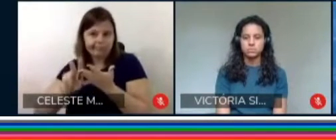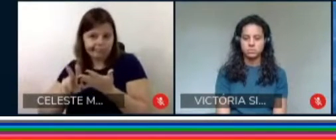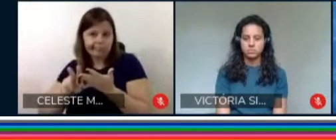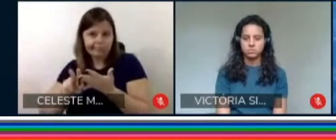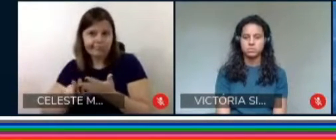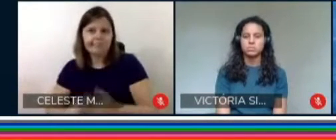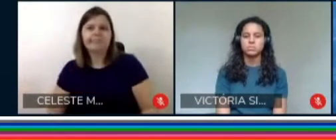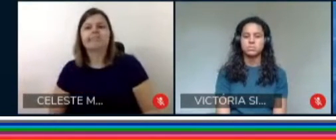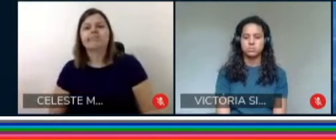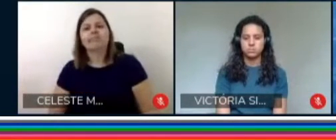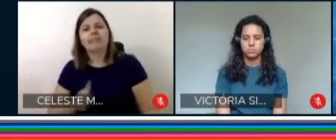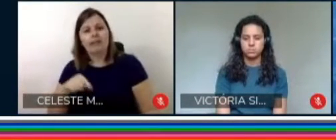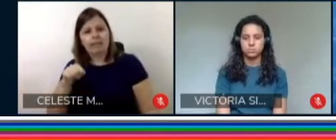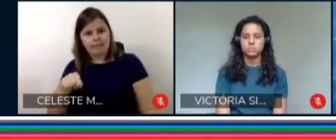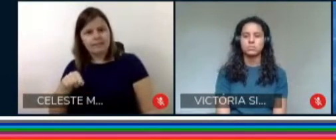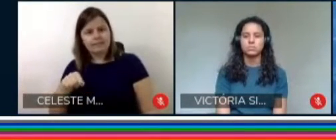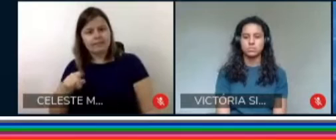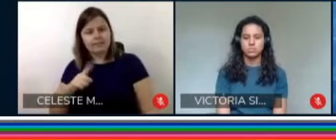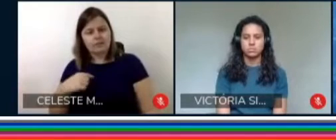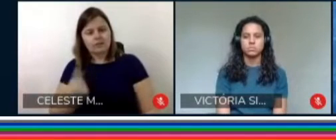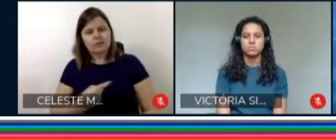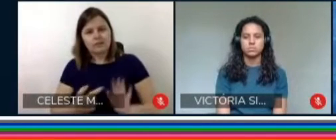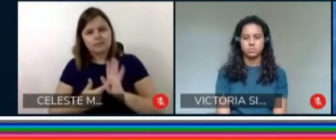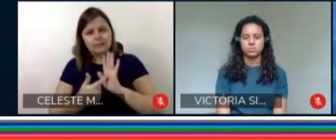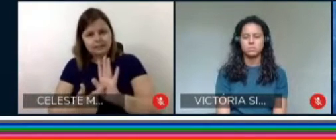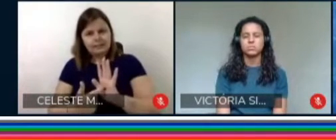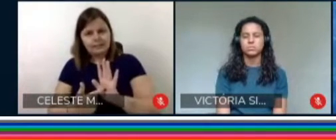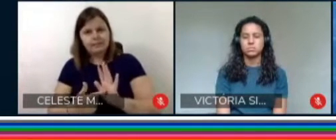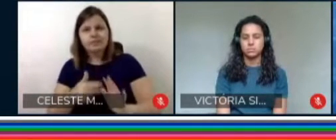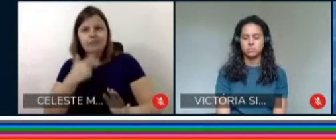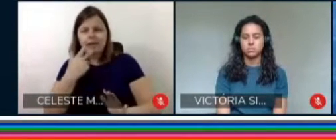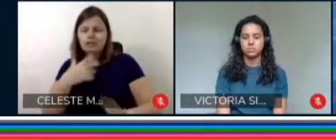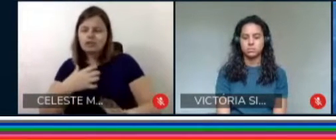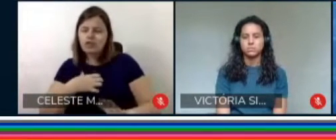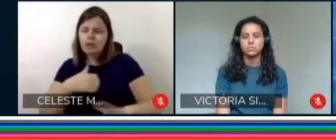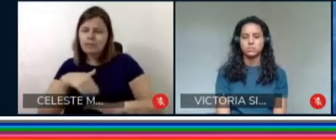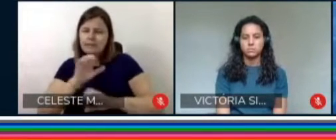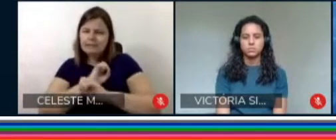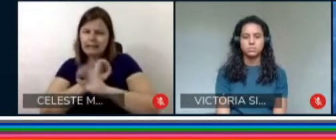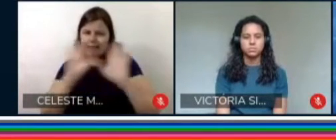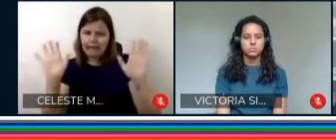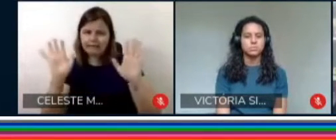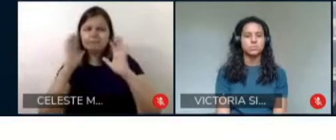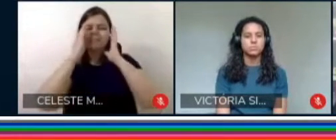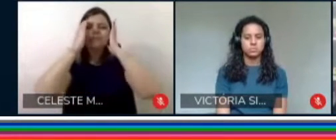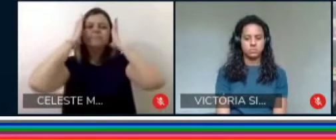nossa apresentação, assim, sendo um pouco mais específico para não ficar tão abstrato.